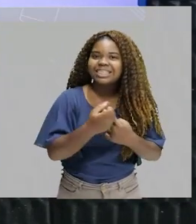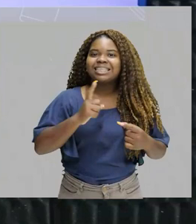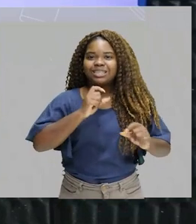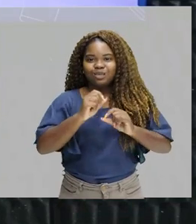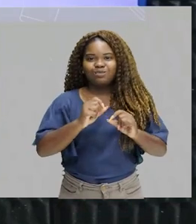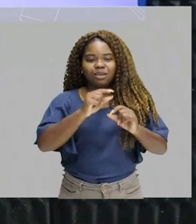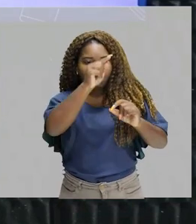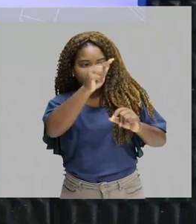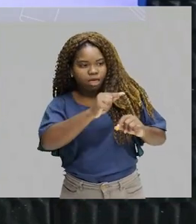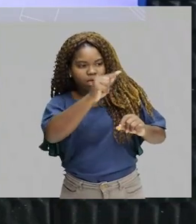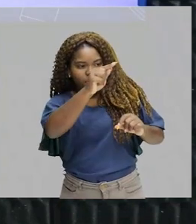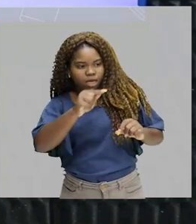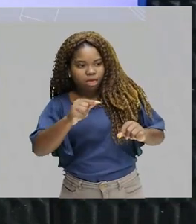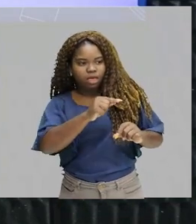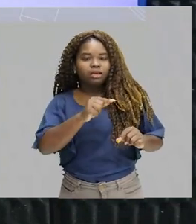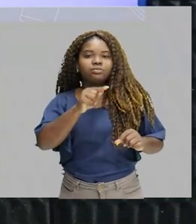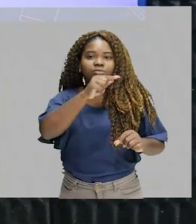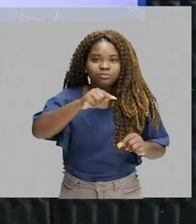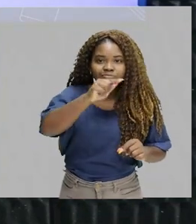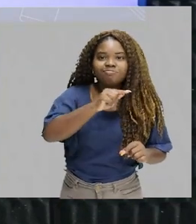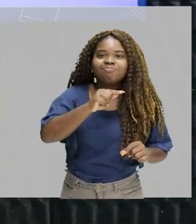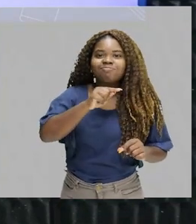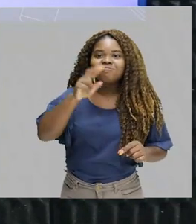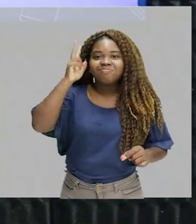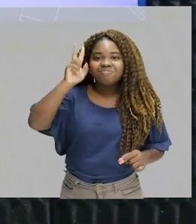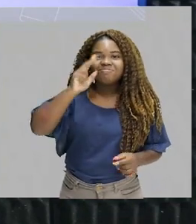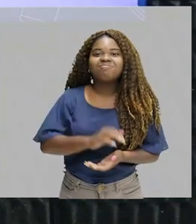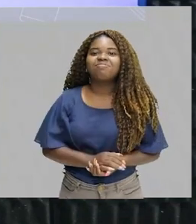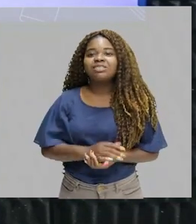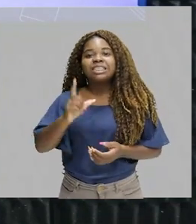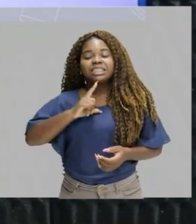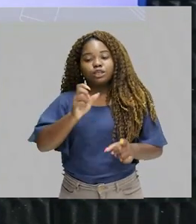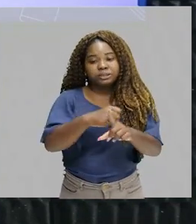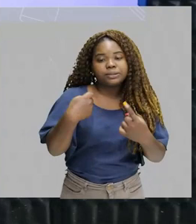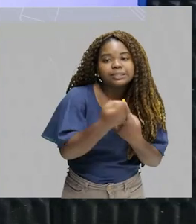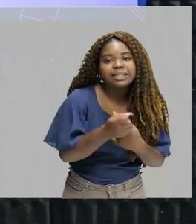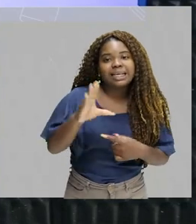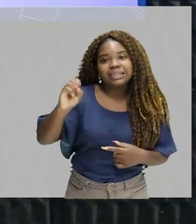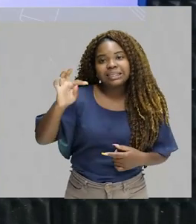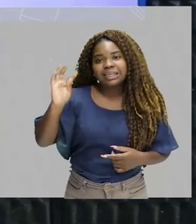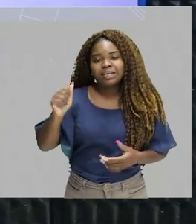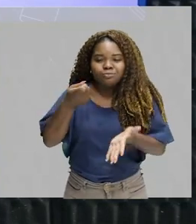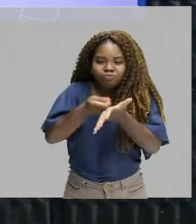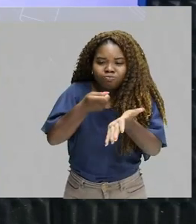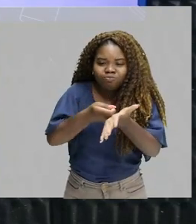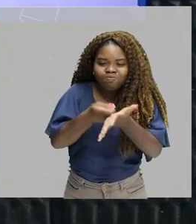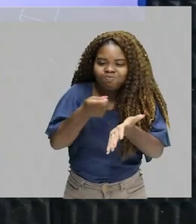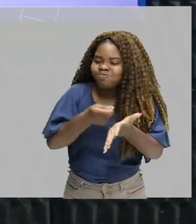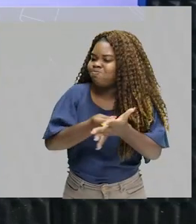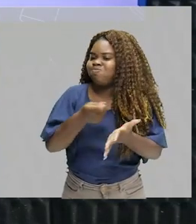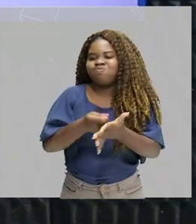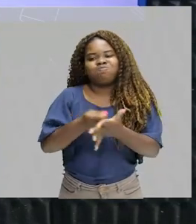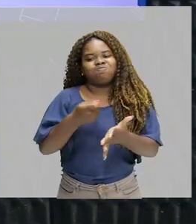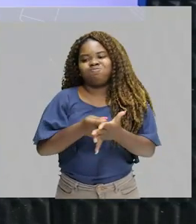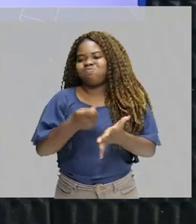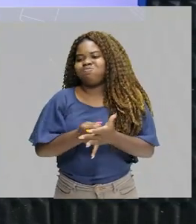castas e a sociedade de castas é uma sociedade rígida que praticamente não permite a